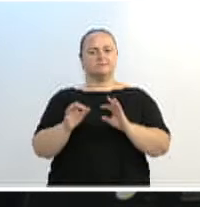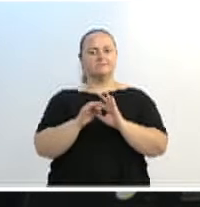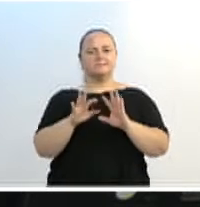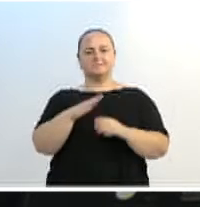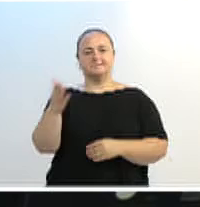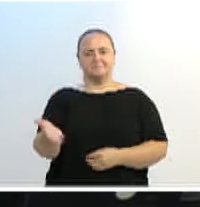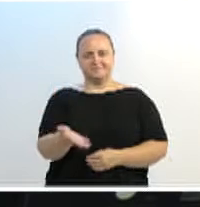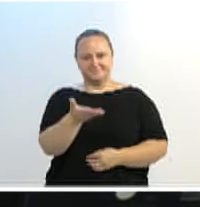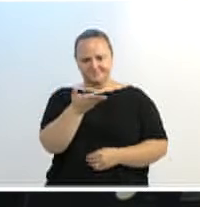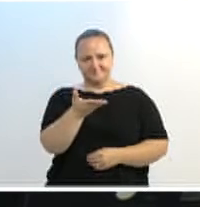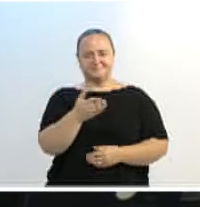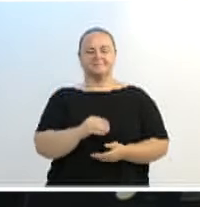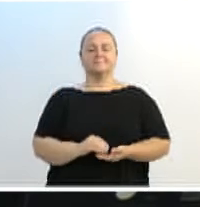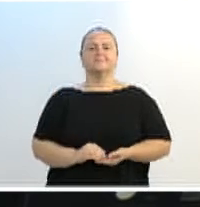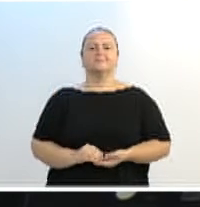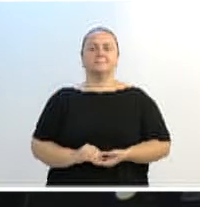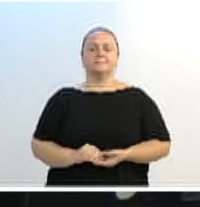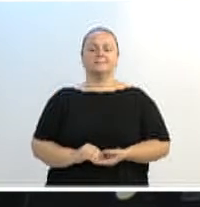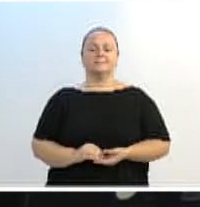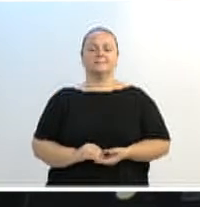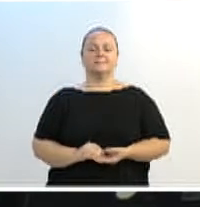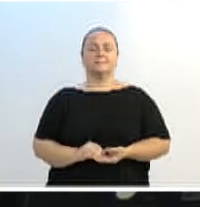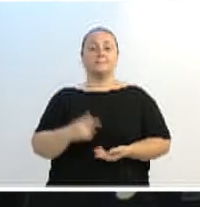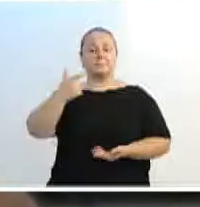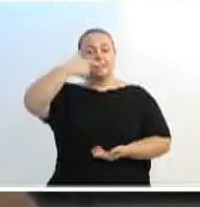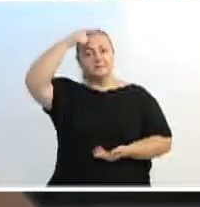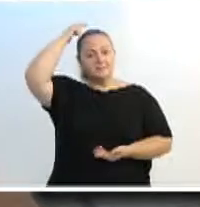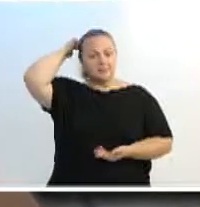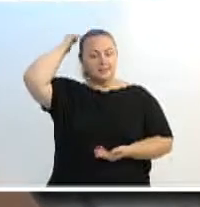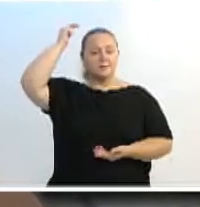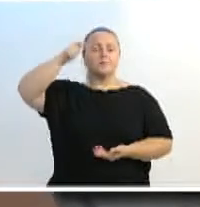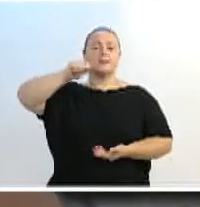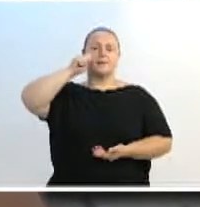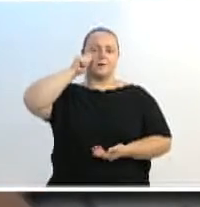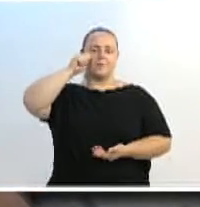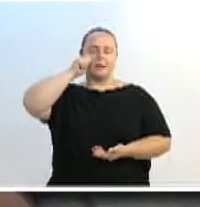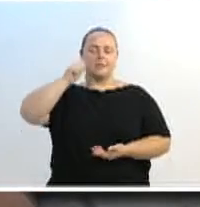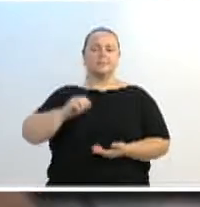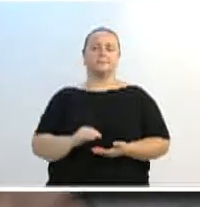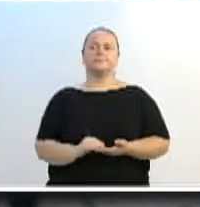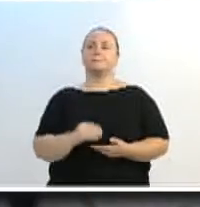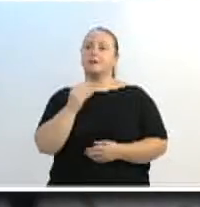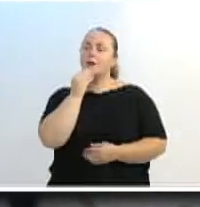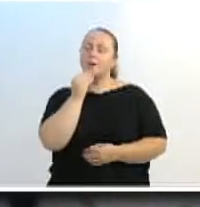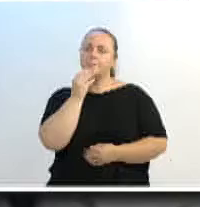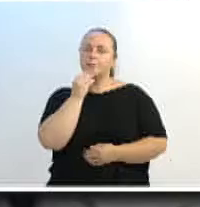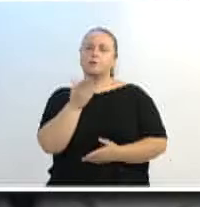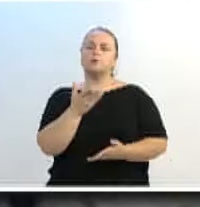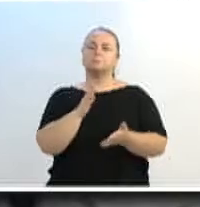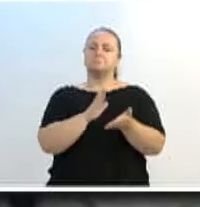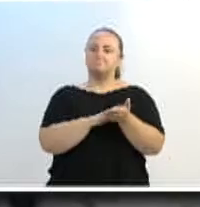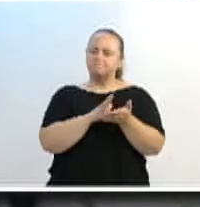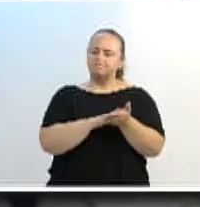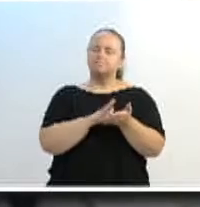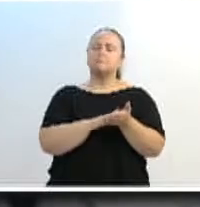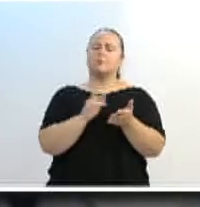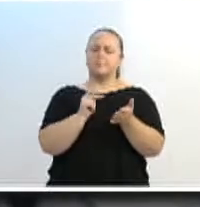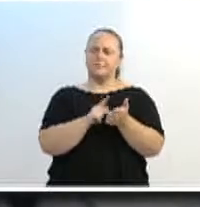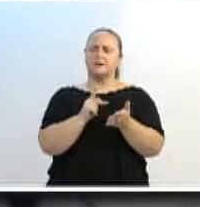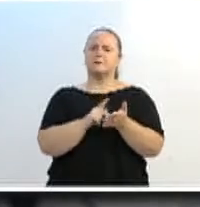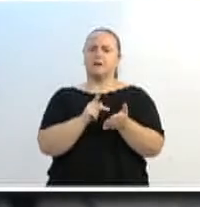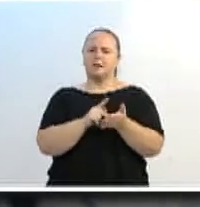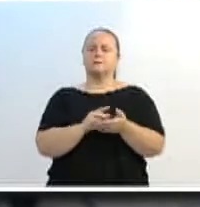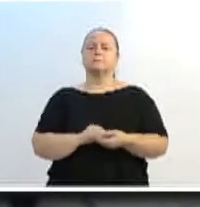a parte ao vereador Adriano Pereira e ao vereador Elmir Vieira. Vereador Bruno, quero cumprimentá-lo pelo pronunciamento na parte que Vossa Excelência falou sobre a questão